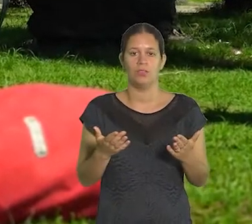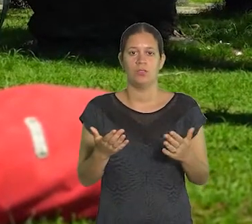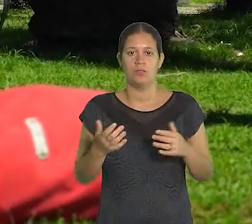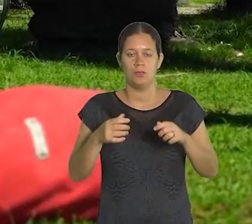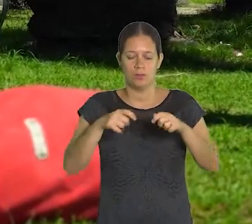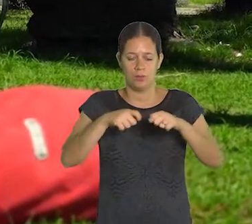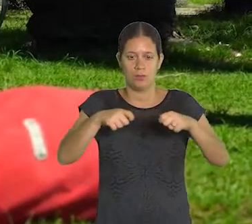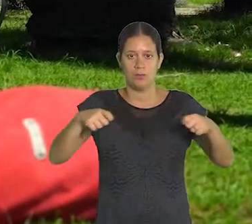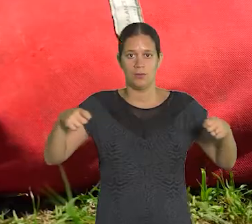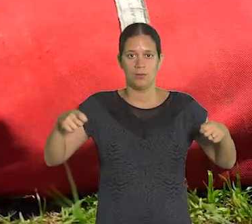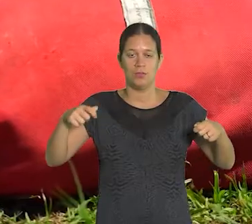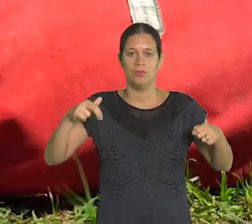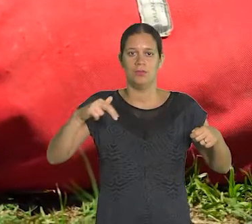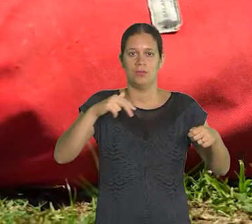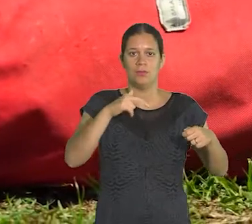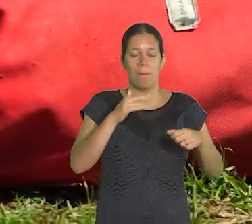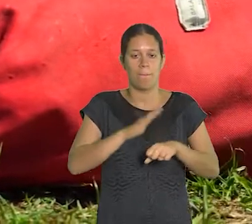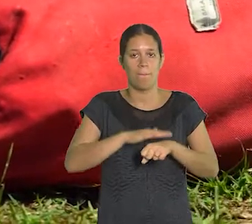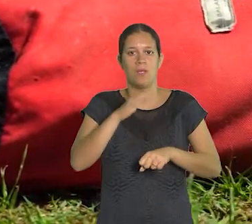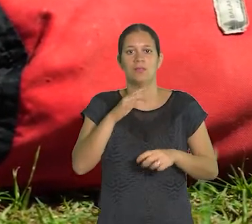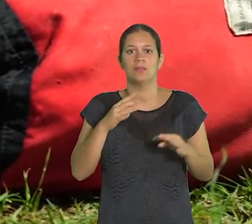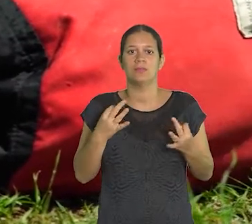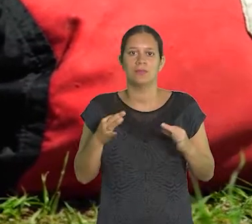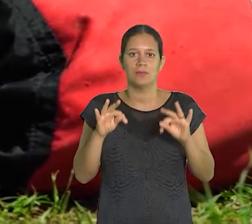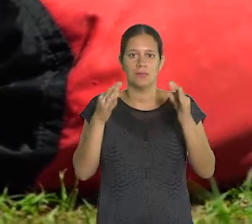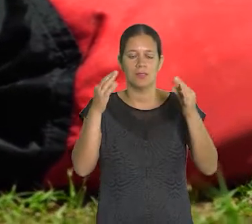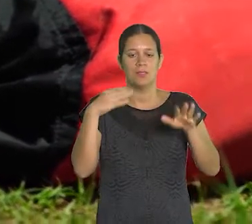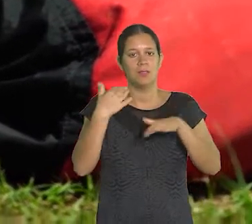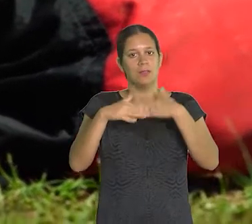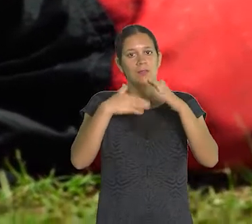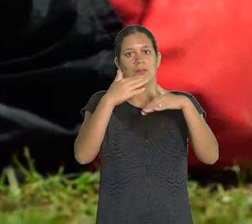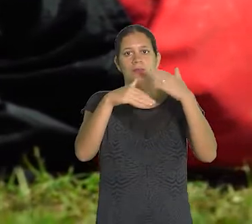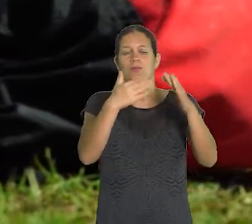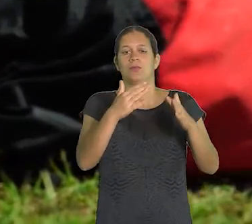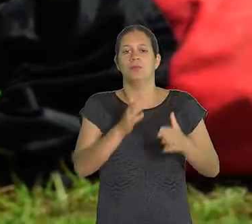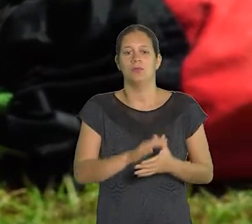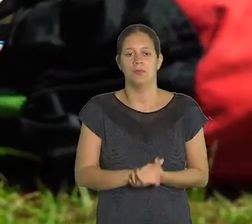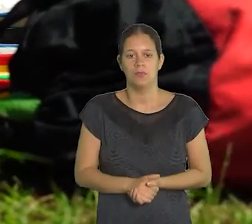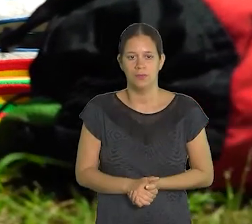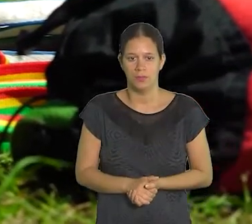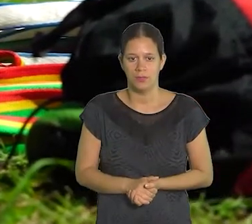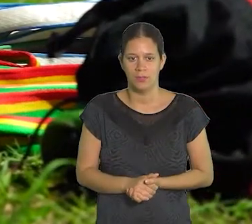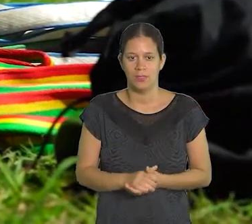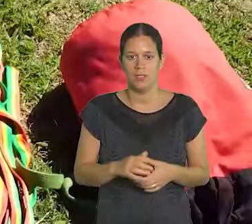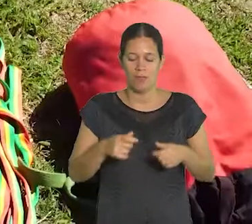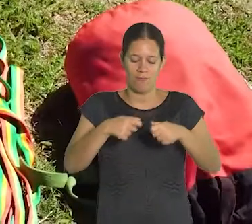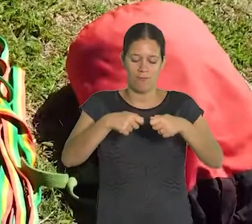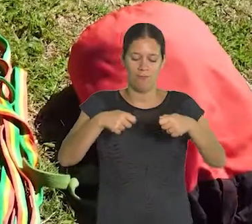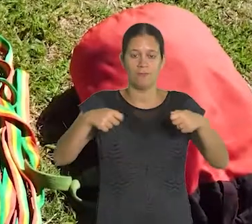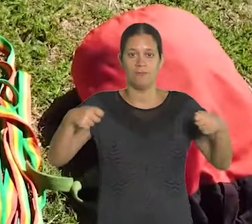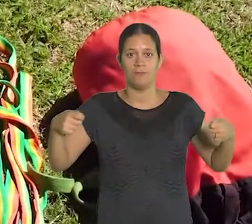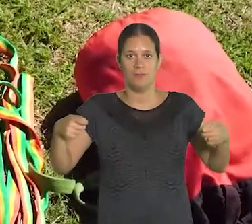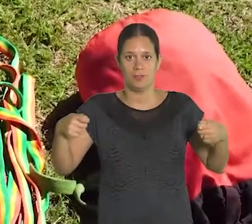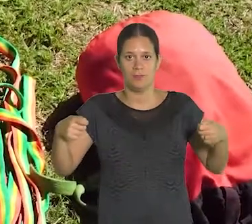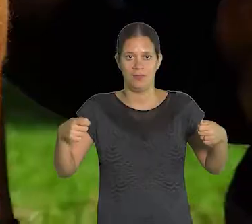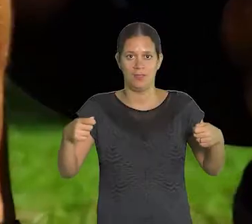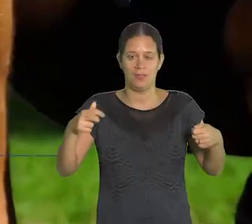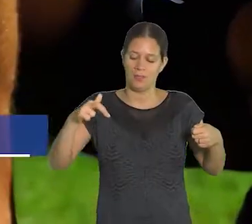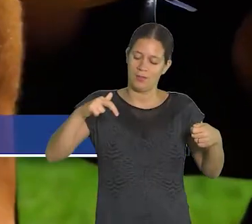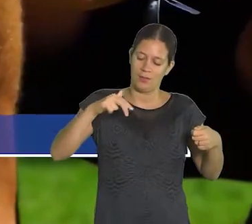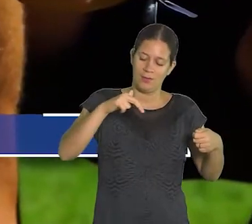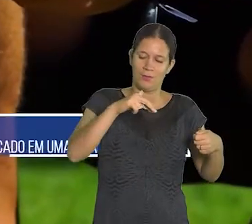Hoje em dia, o slackline trabalha com alta tecnologia e com equipamentos desenvolvidos especificamente. Essa é a fita de